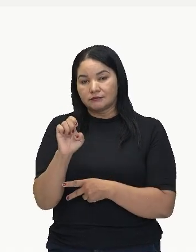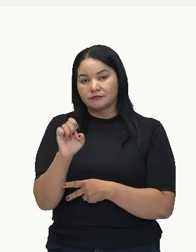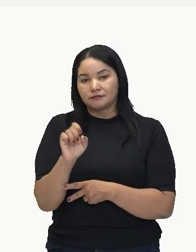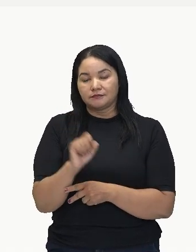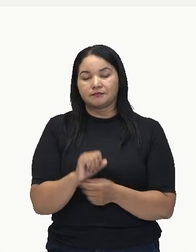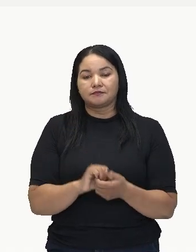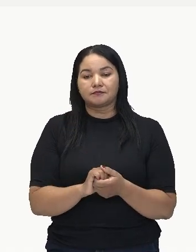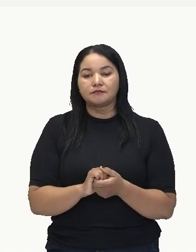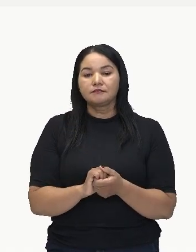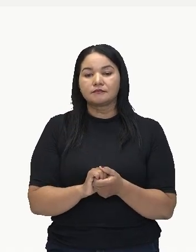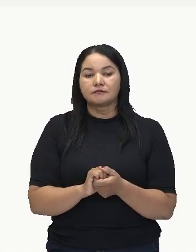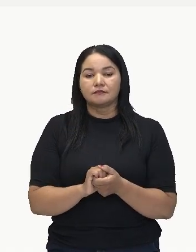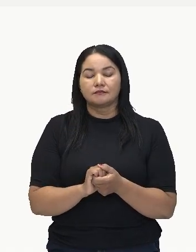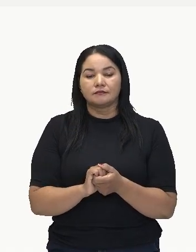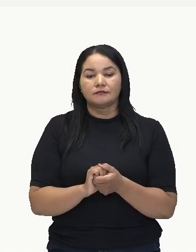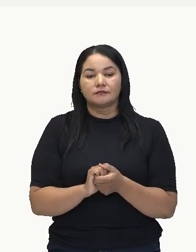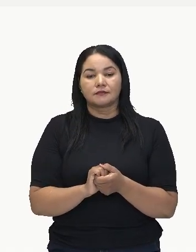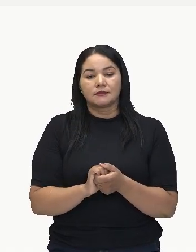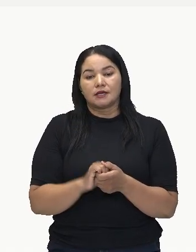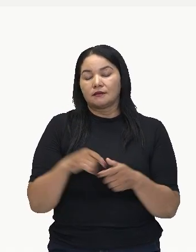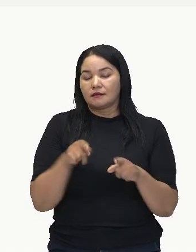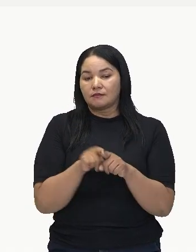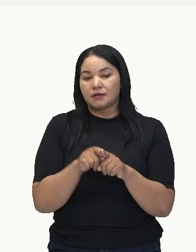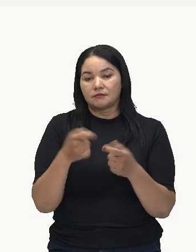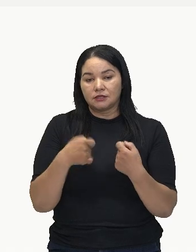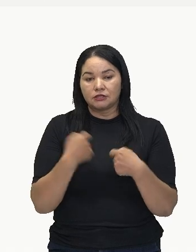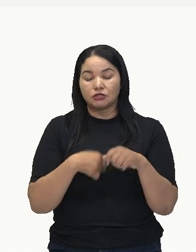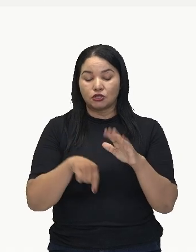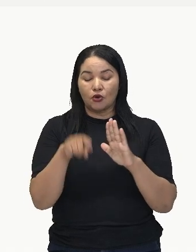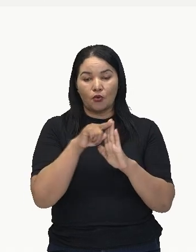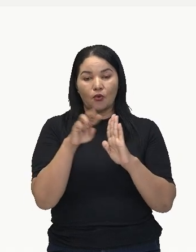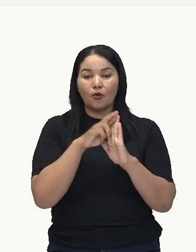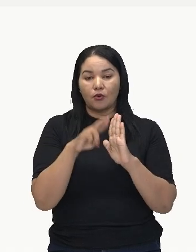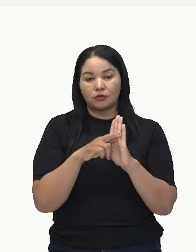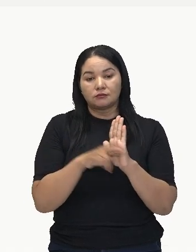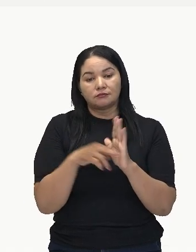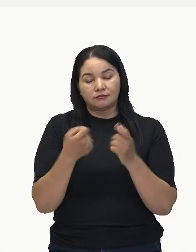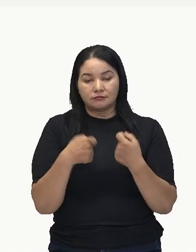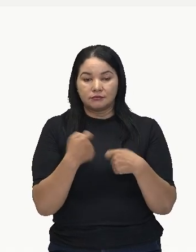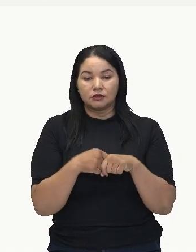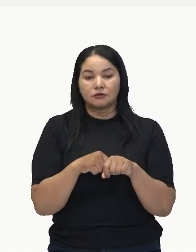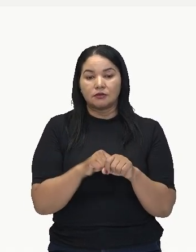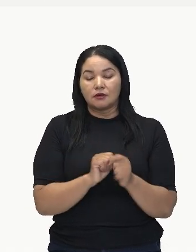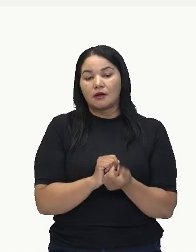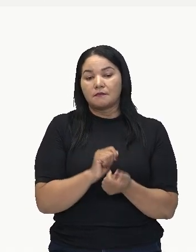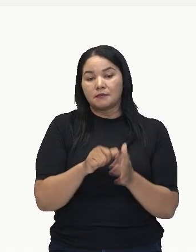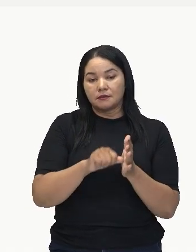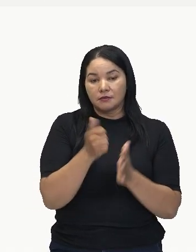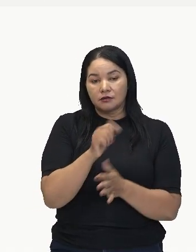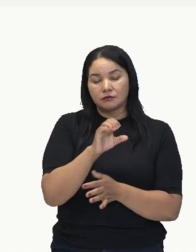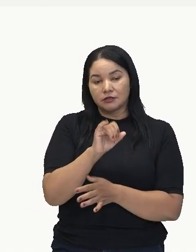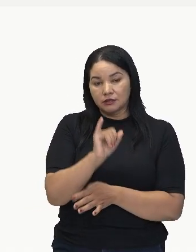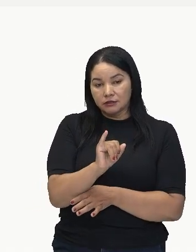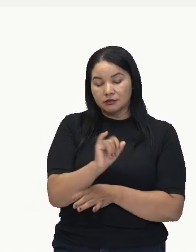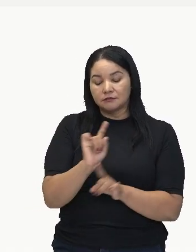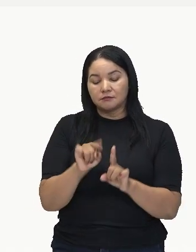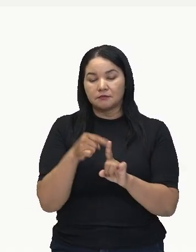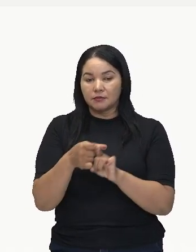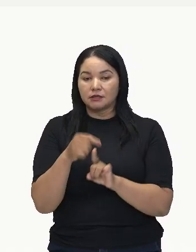si. E sempre há que obedecer o ordem. Primeiramente, complemento indireto.